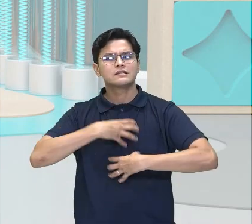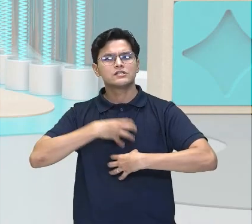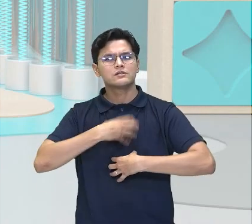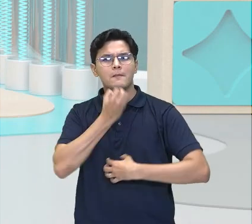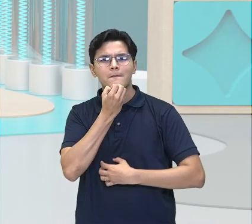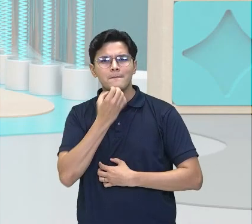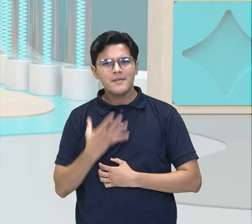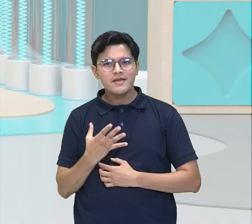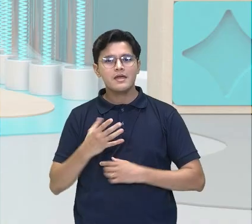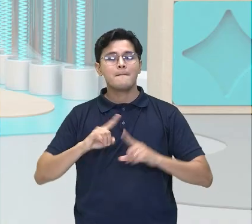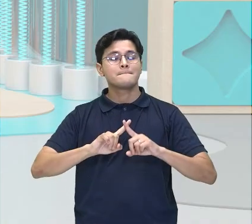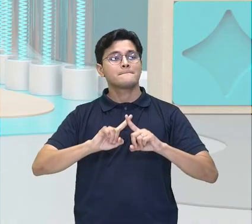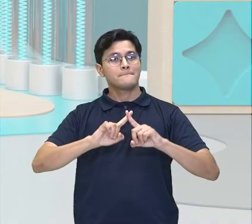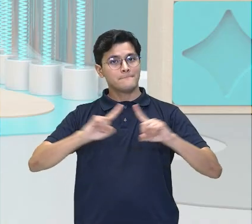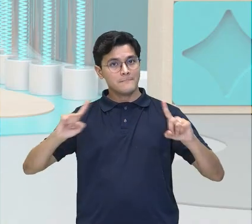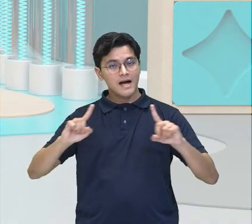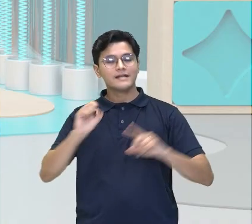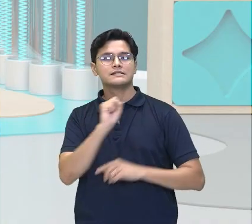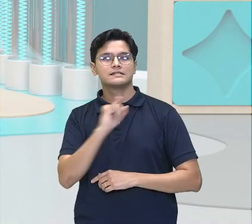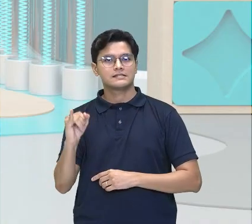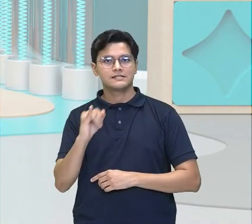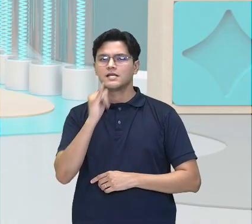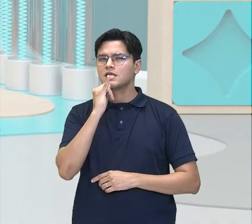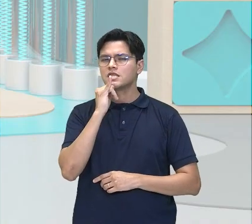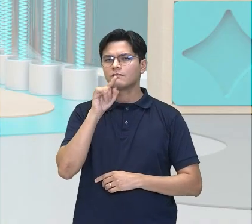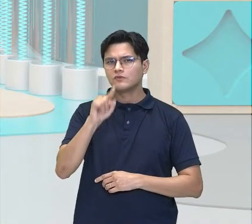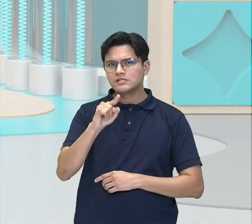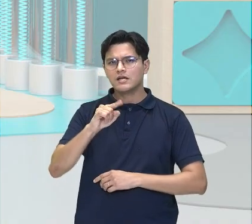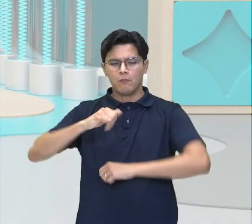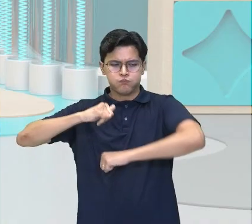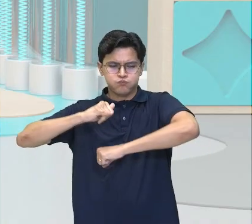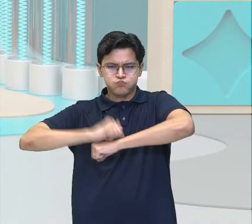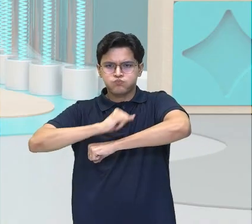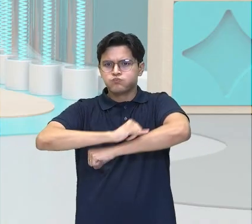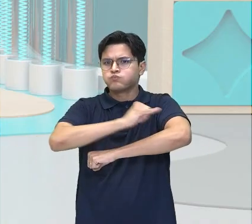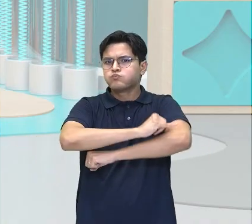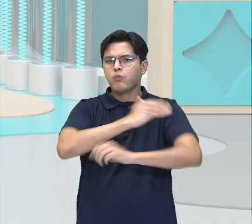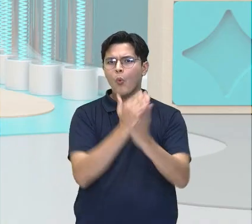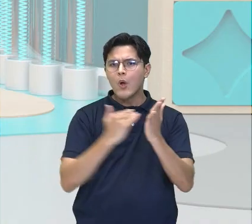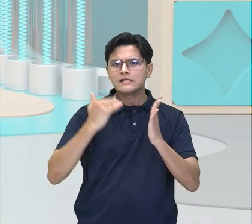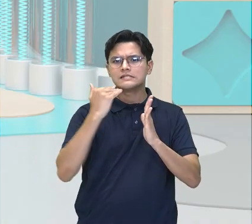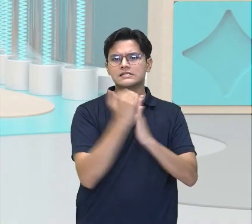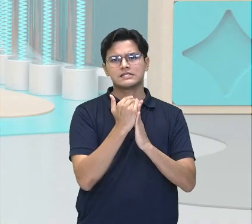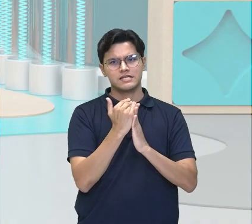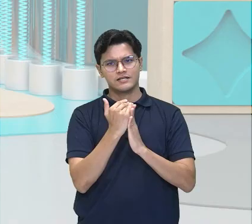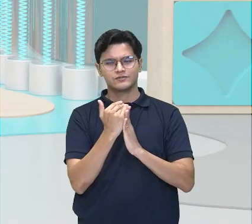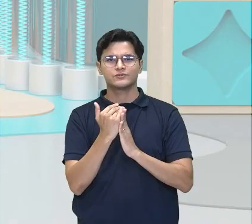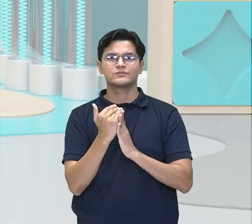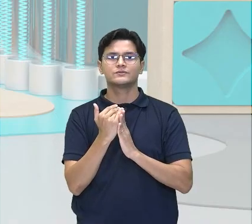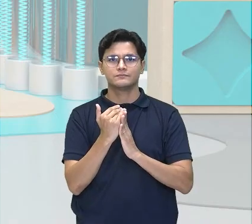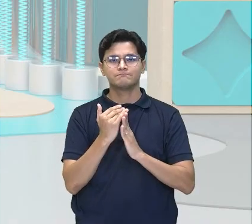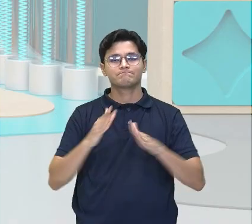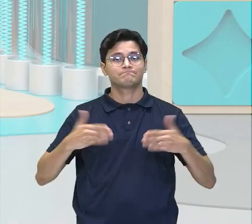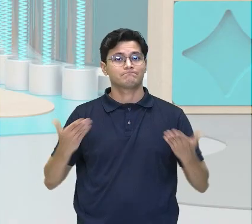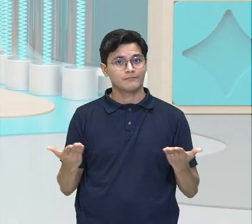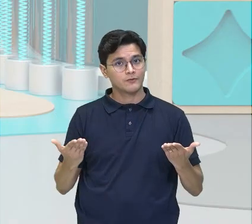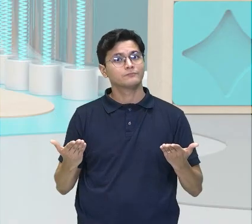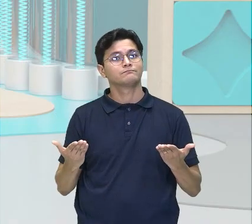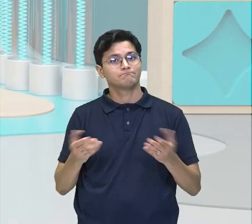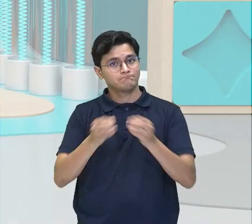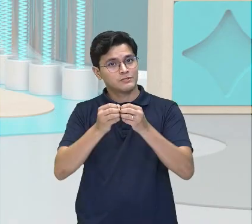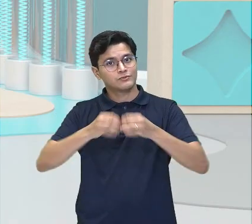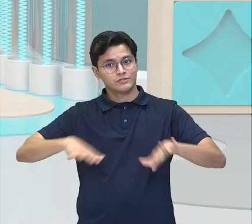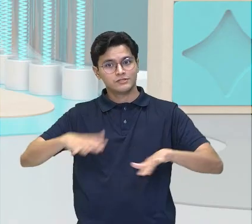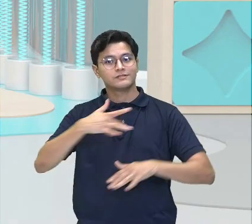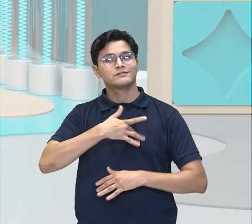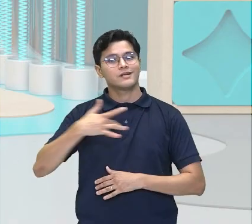do peso, estar obeso, não é muito saudável para o seu corpo, tá bom? Embora a